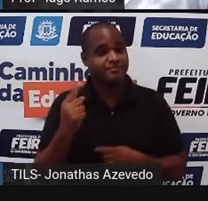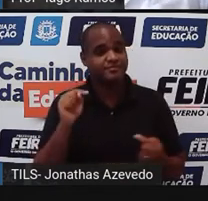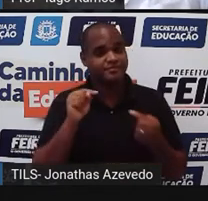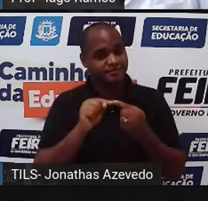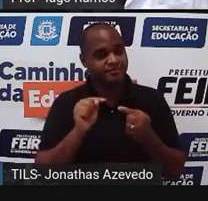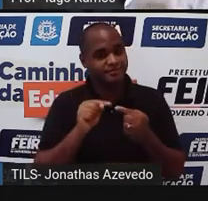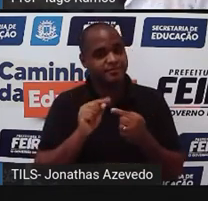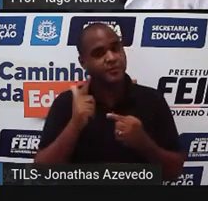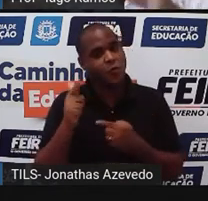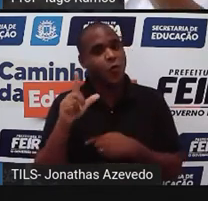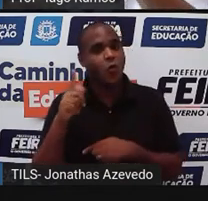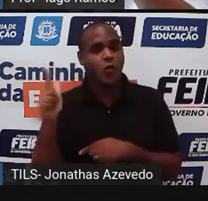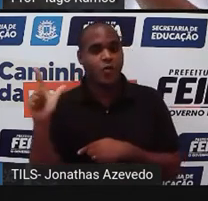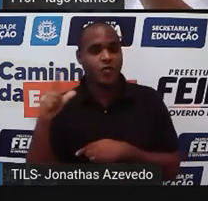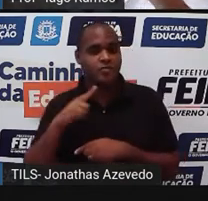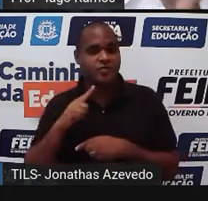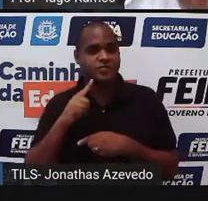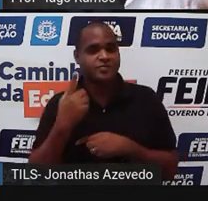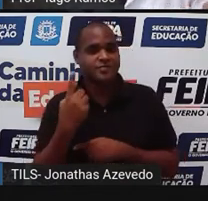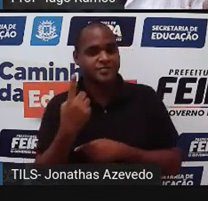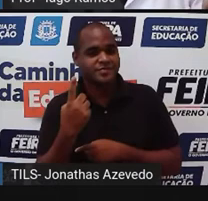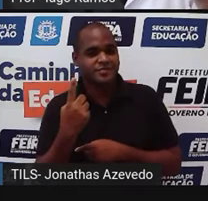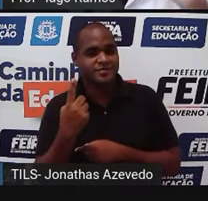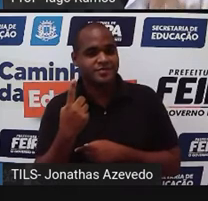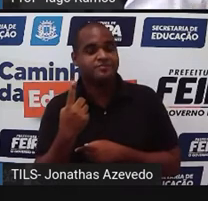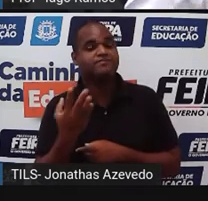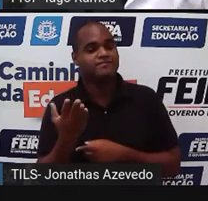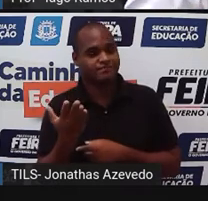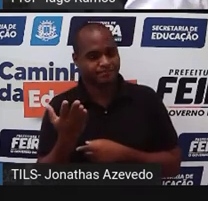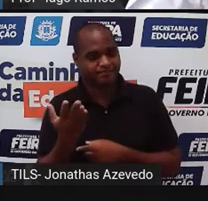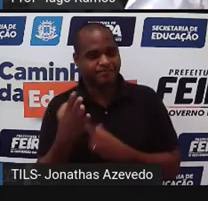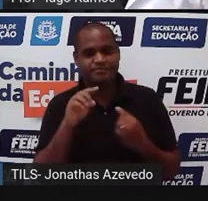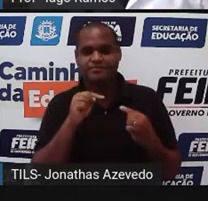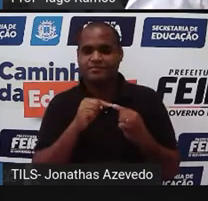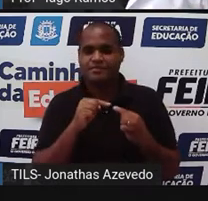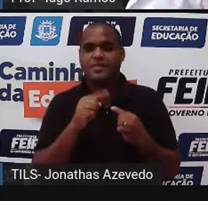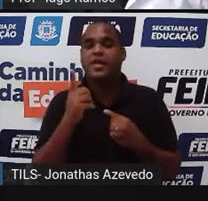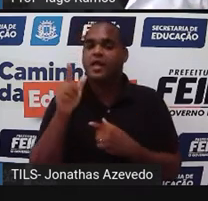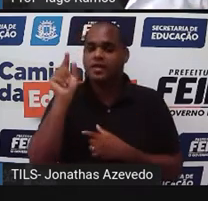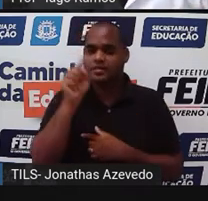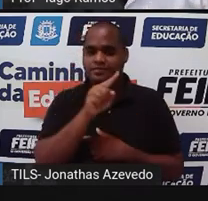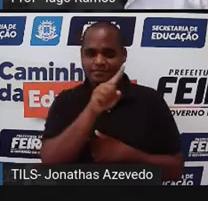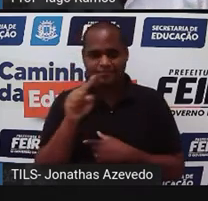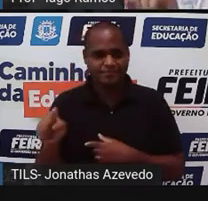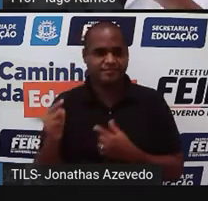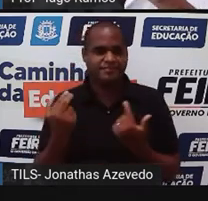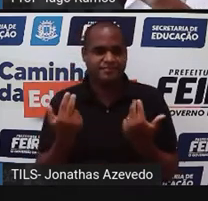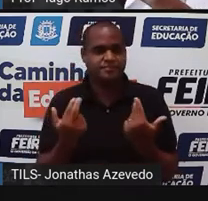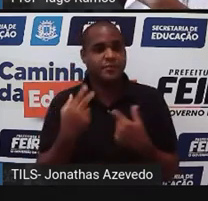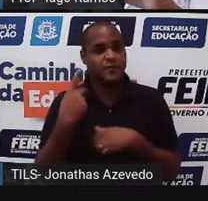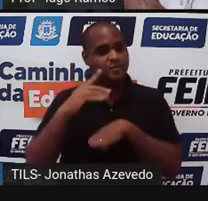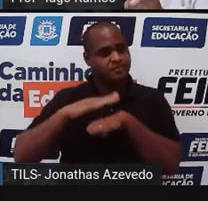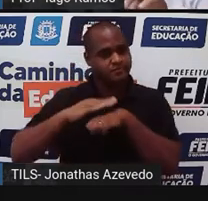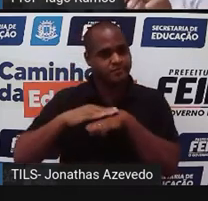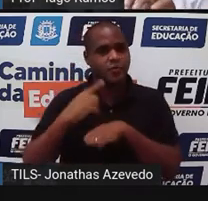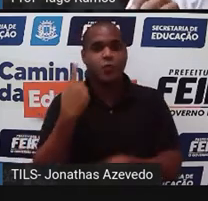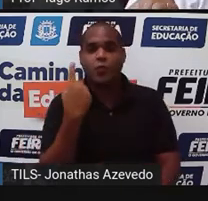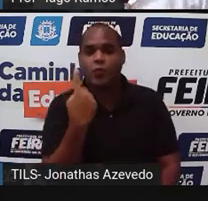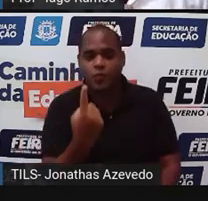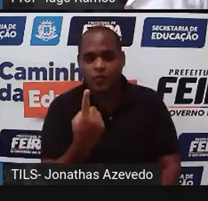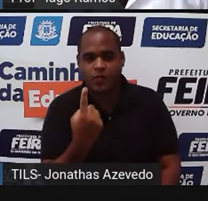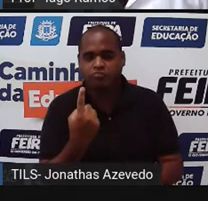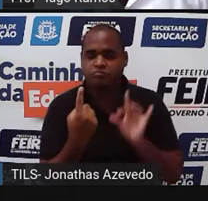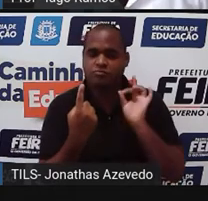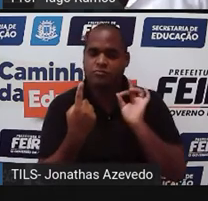ou dessa ponta aqui até essa conta isso são diagonais escolhe uma e